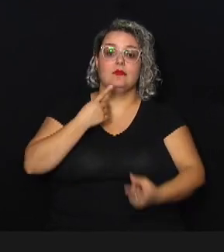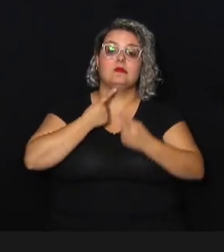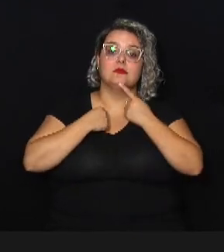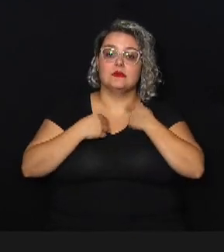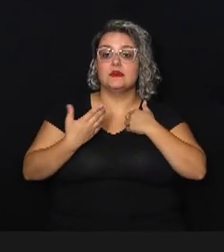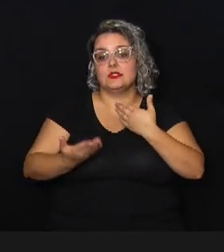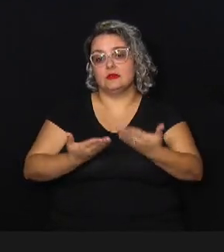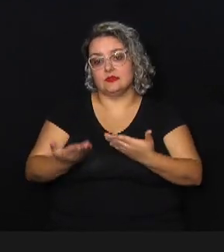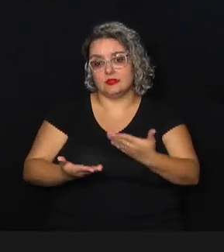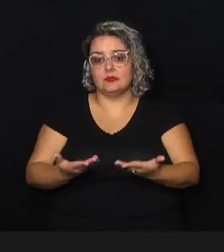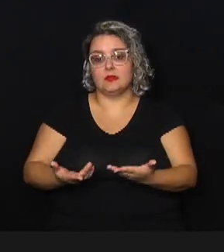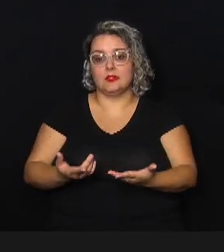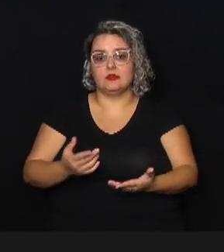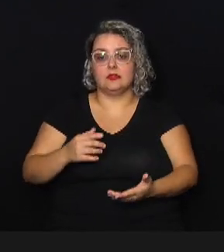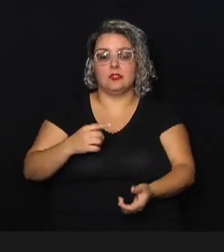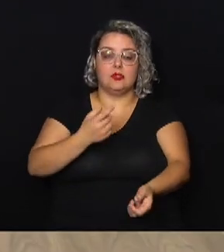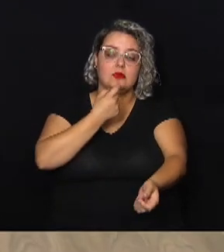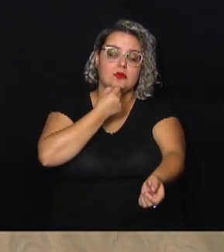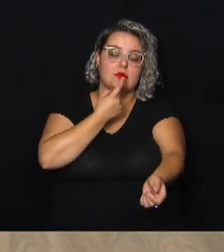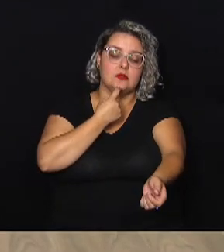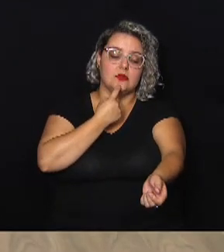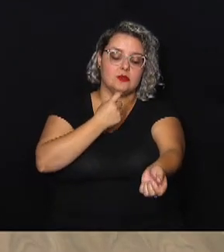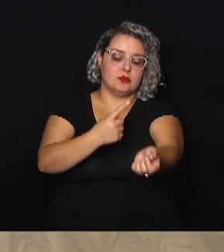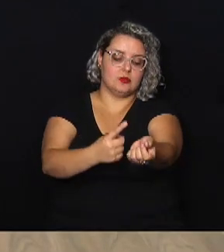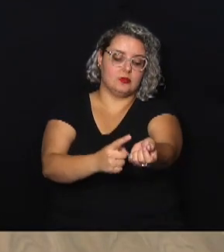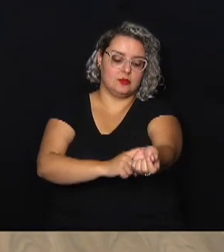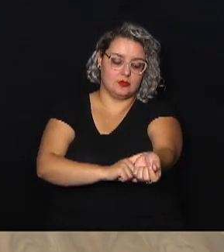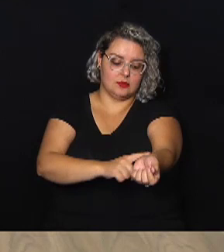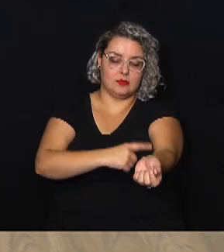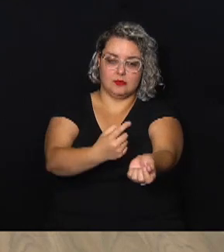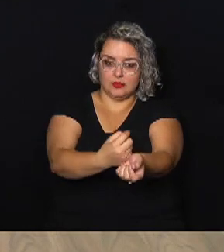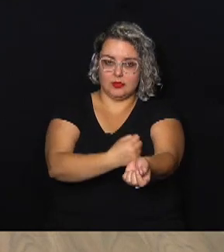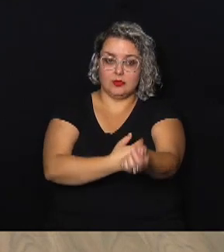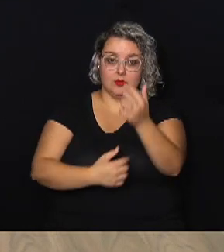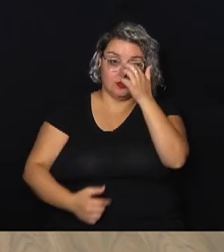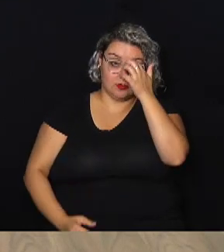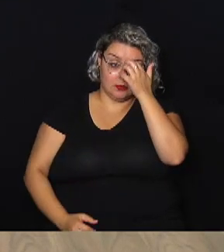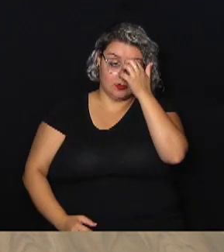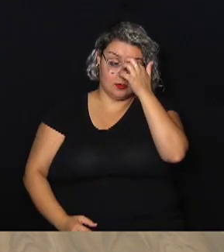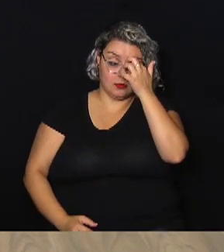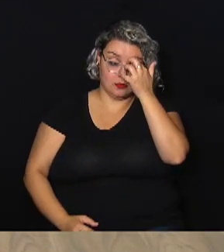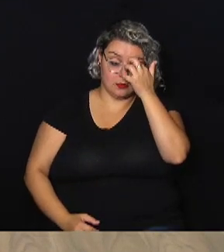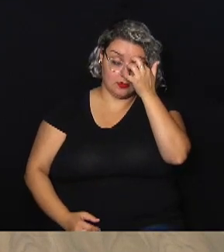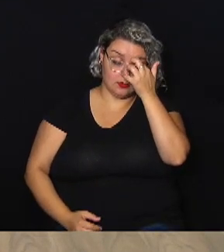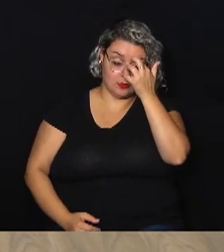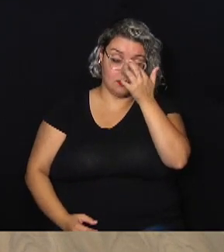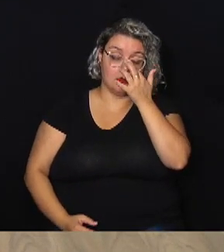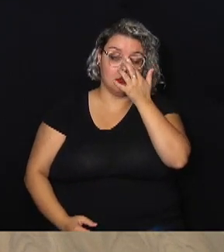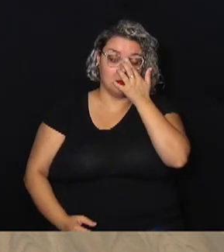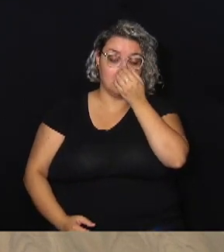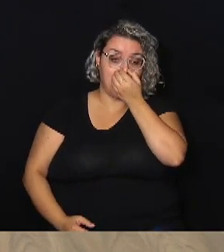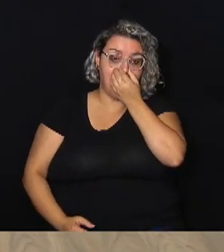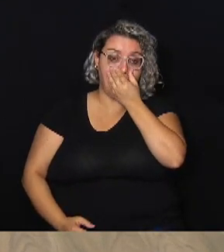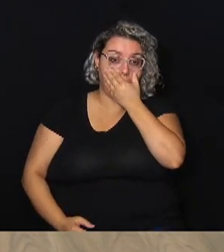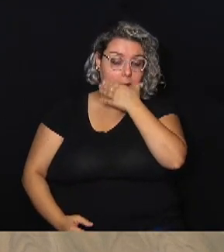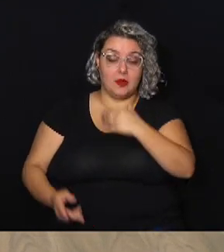tratamento da leucemia. Agora, uma curiosidade, na verdade, né? A gente está falando aí que existem vários tipos, né? A aguda, a